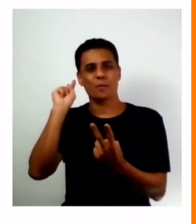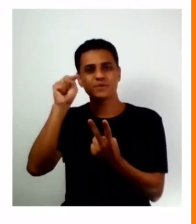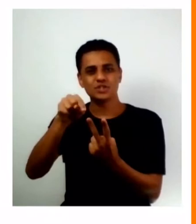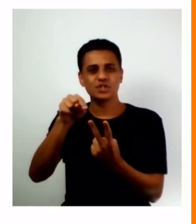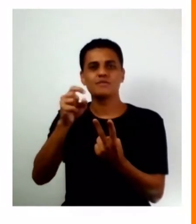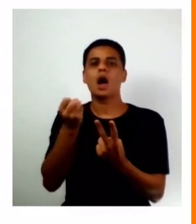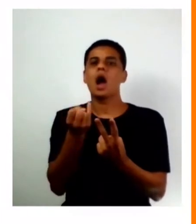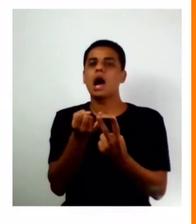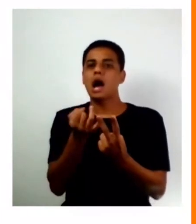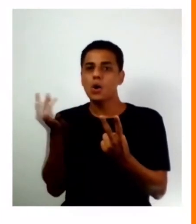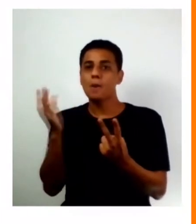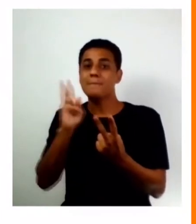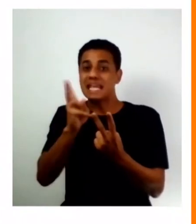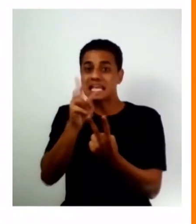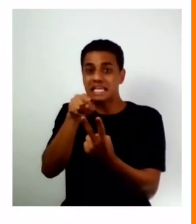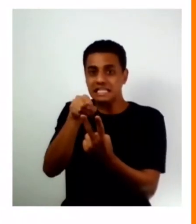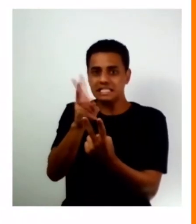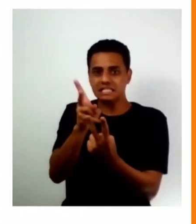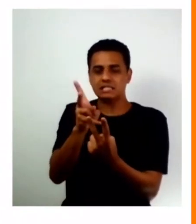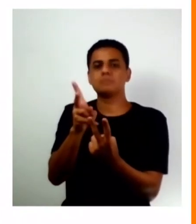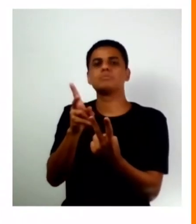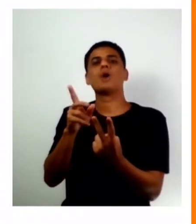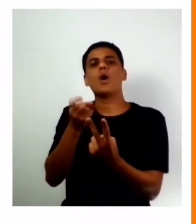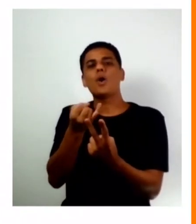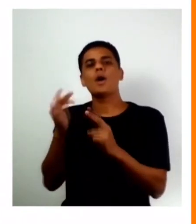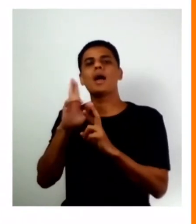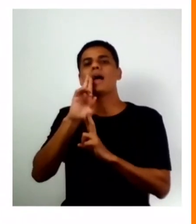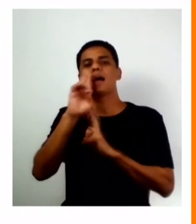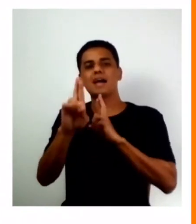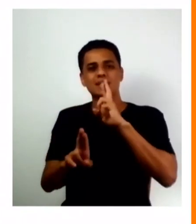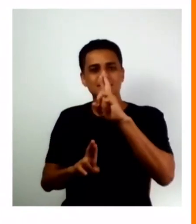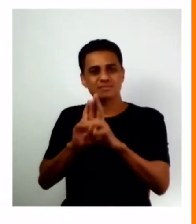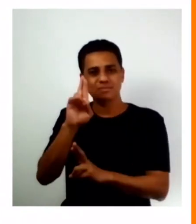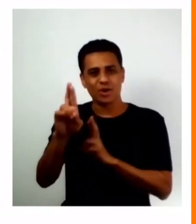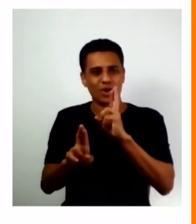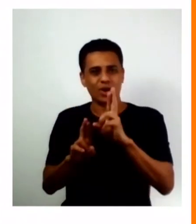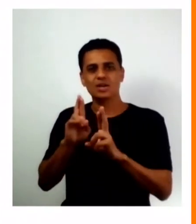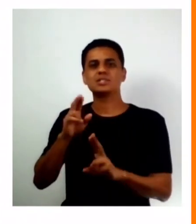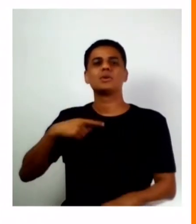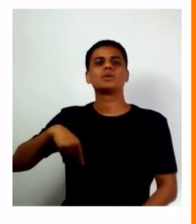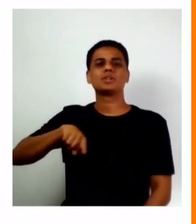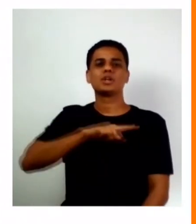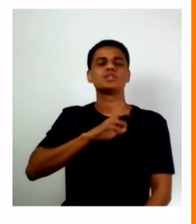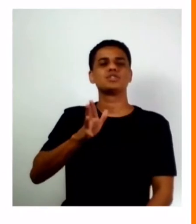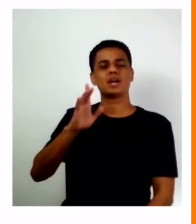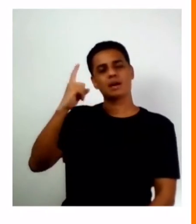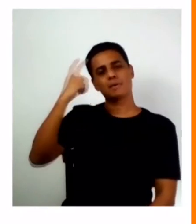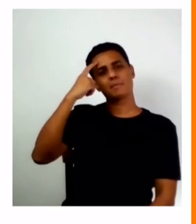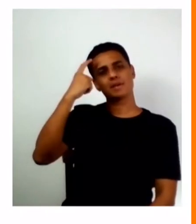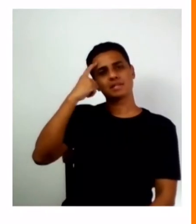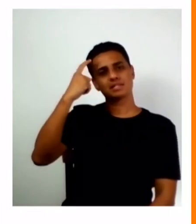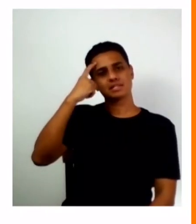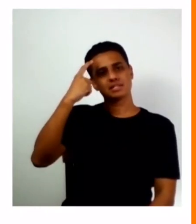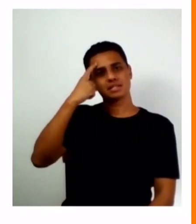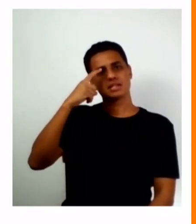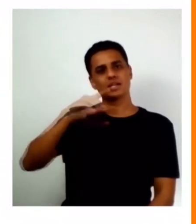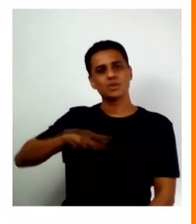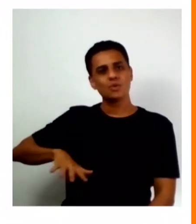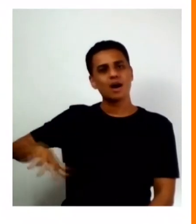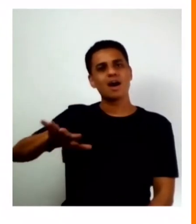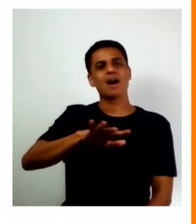das respostas que estamos pensando no campo da cultura